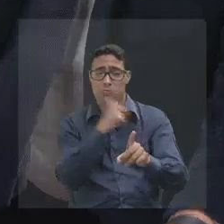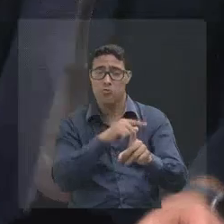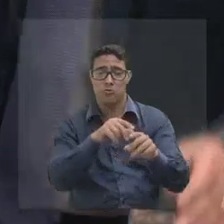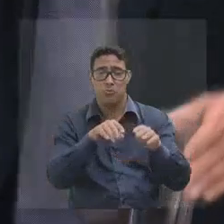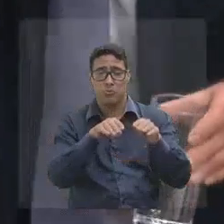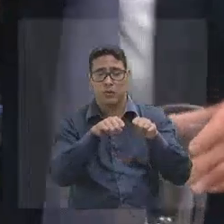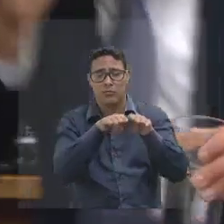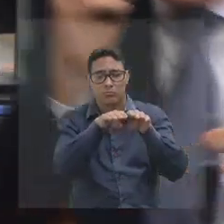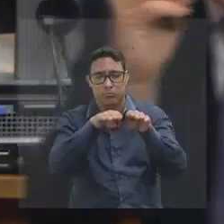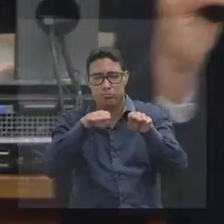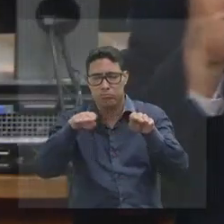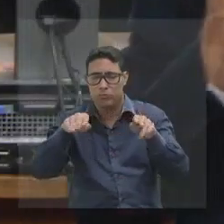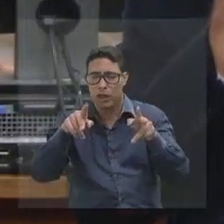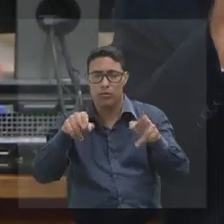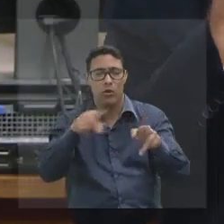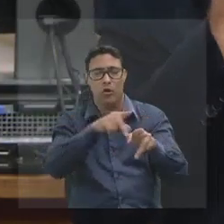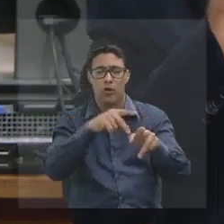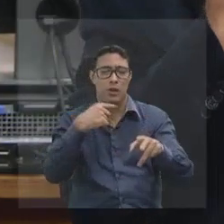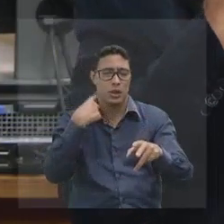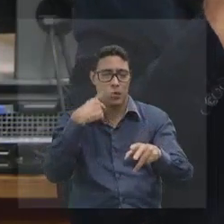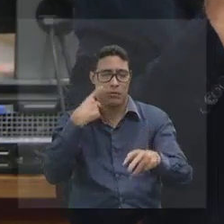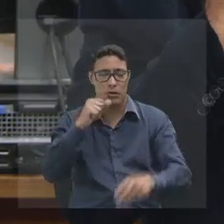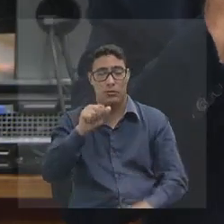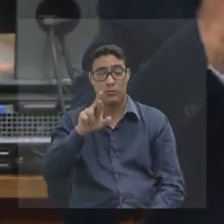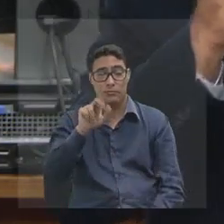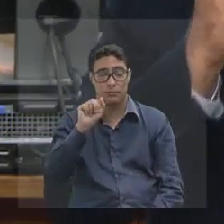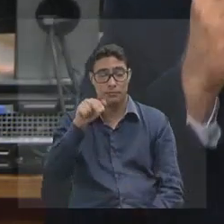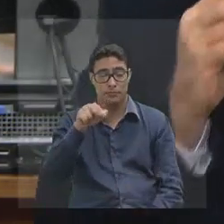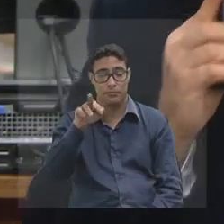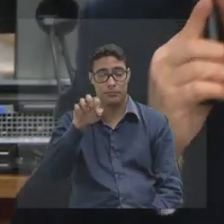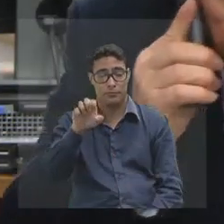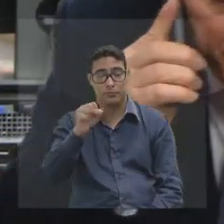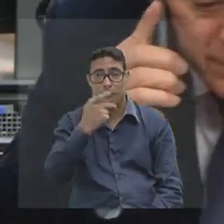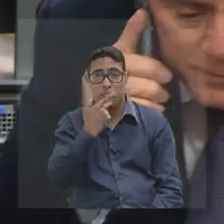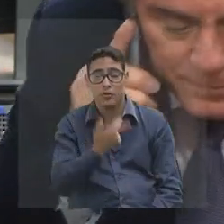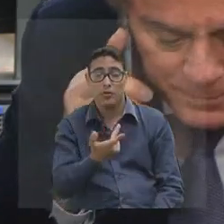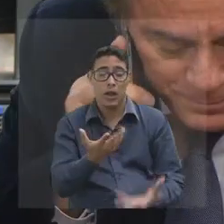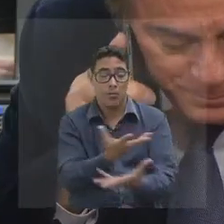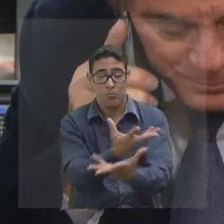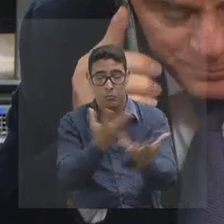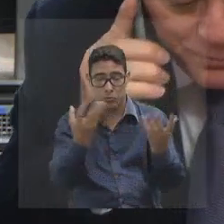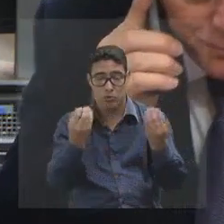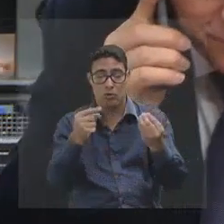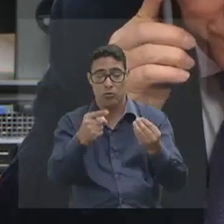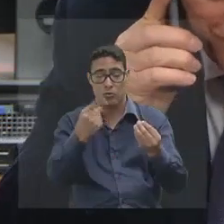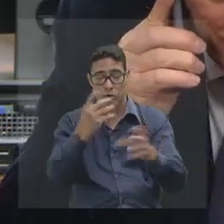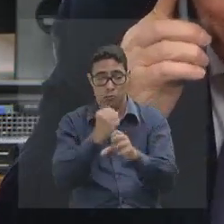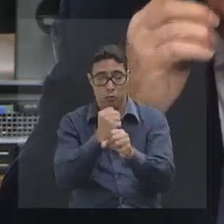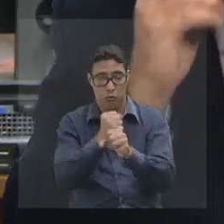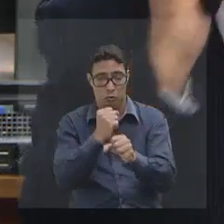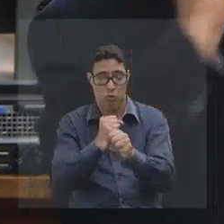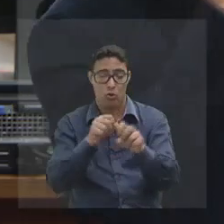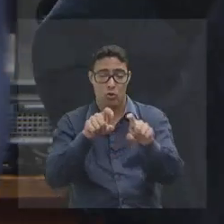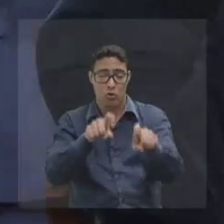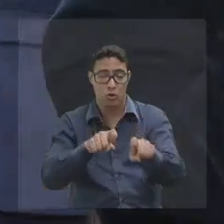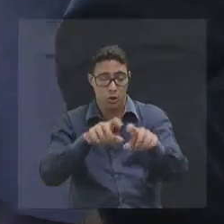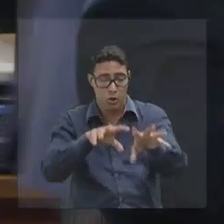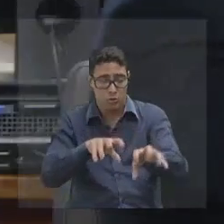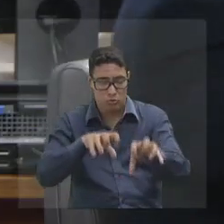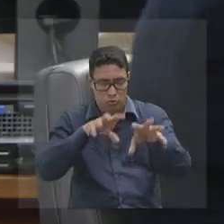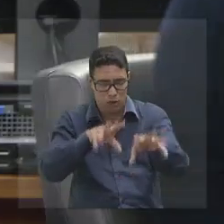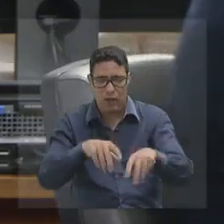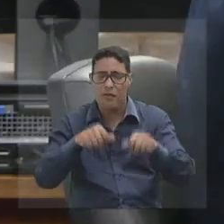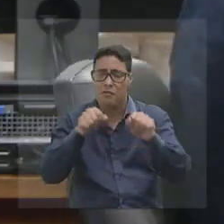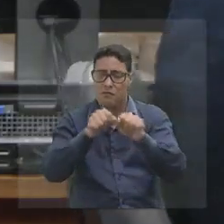Deputado Antônio Carlos Arantes falou nós sabemos que a grande maioria né dos nossos Produtores Rurais fazem a coisa certa